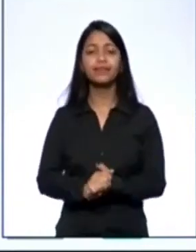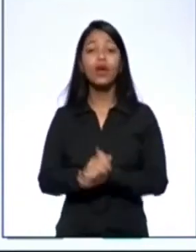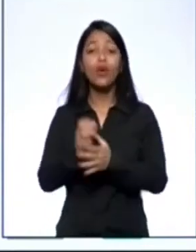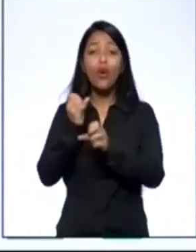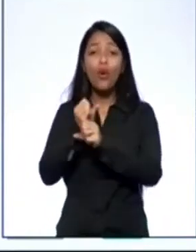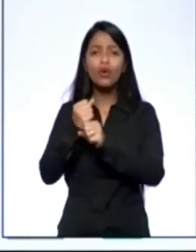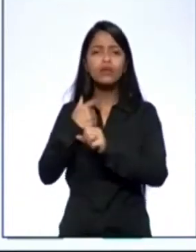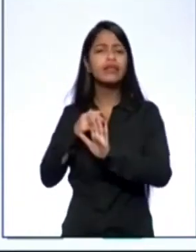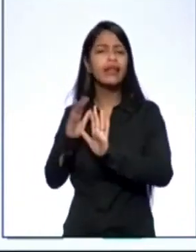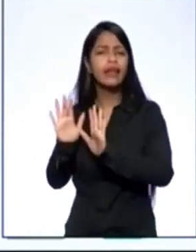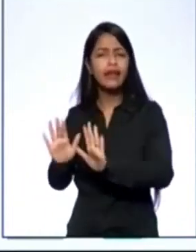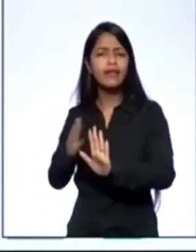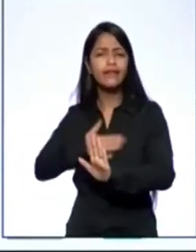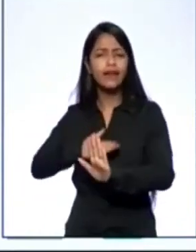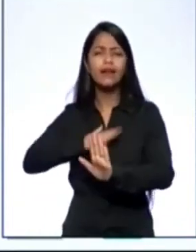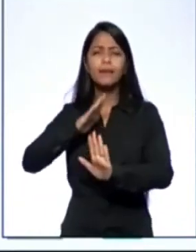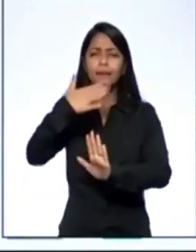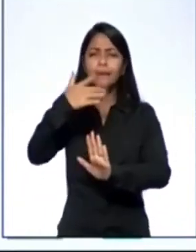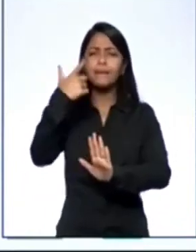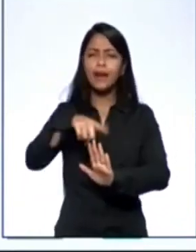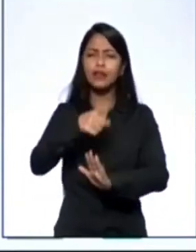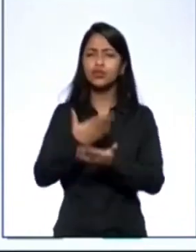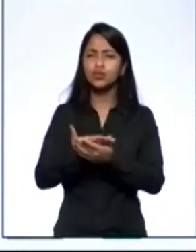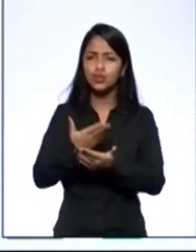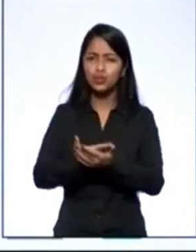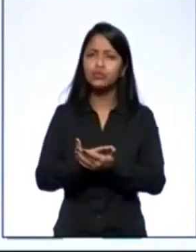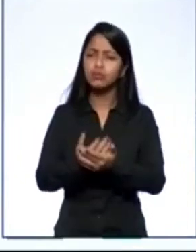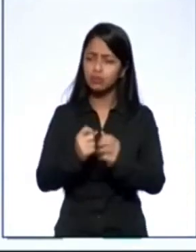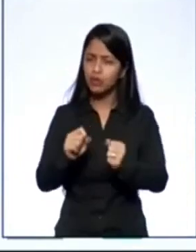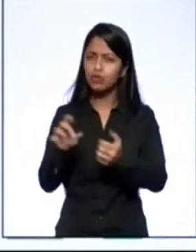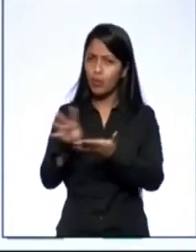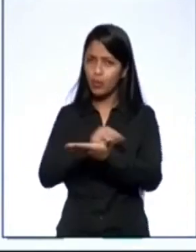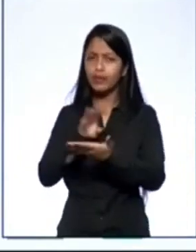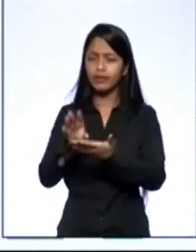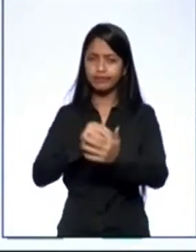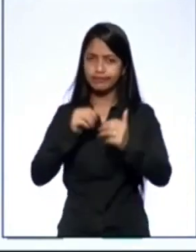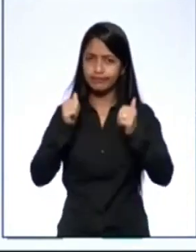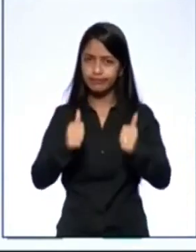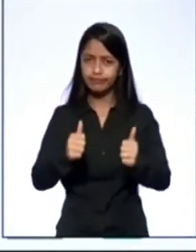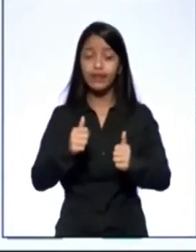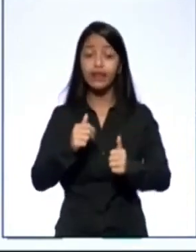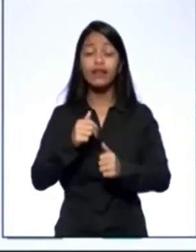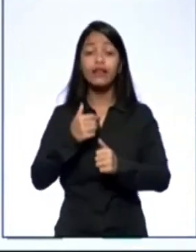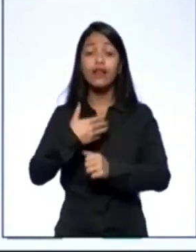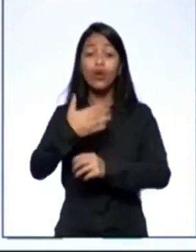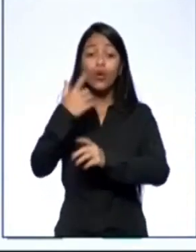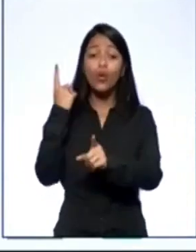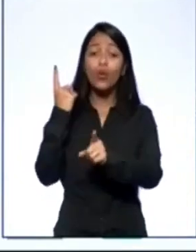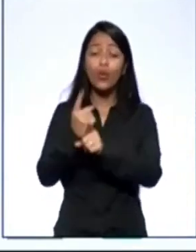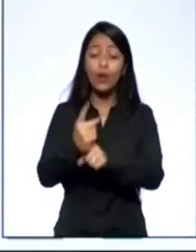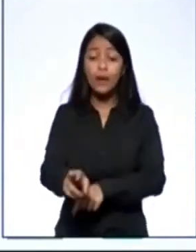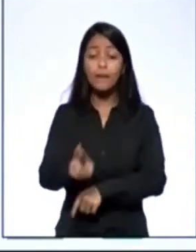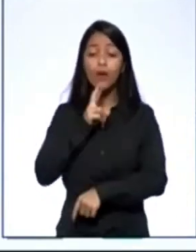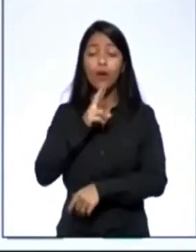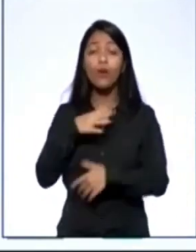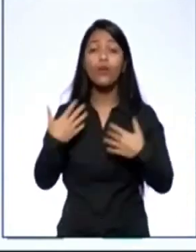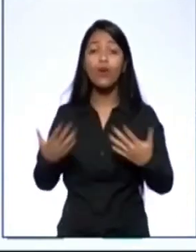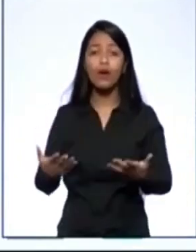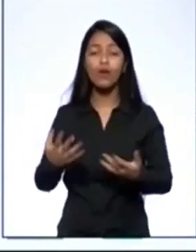estudar depois com calma quem for passar a limpo e tudo mais e você vai descobrir que a resposta é